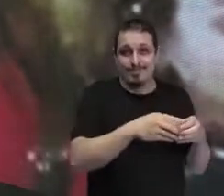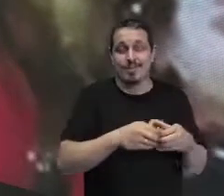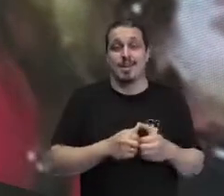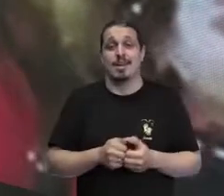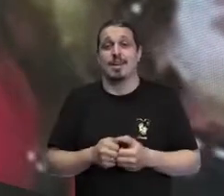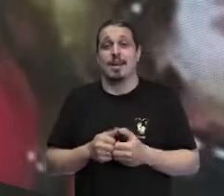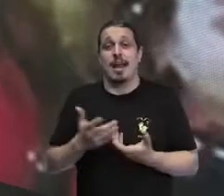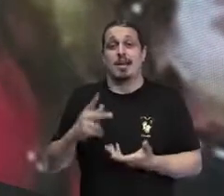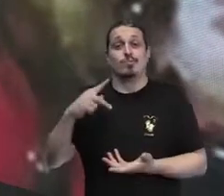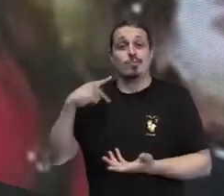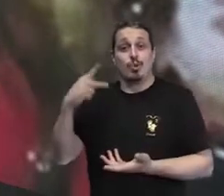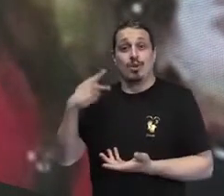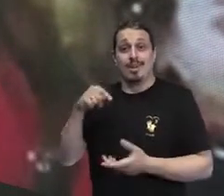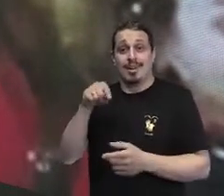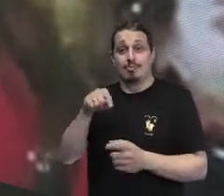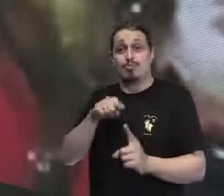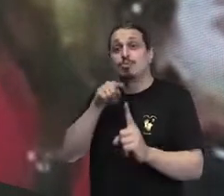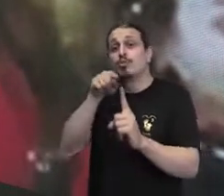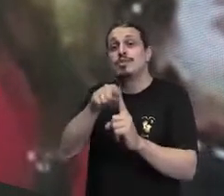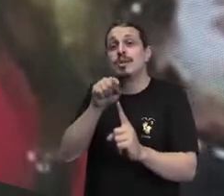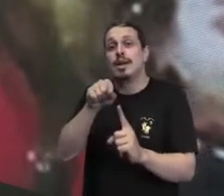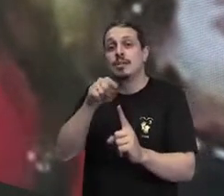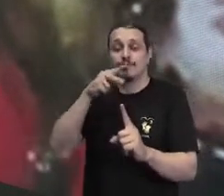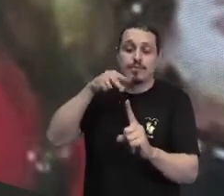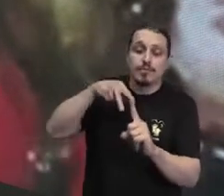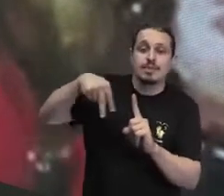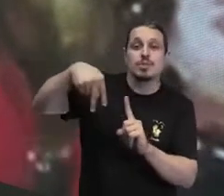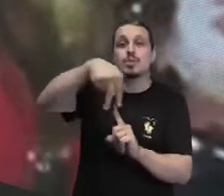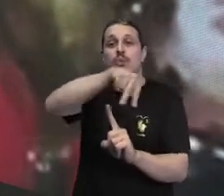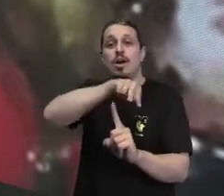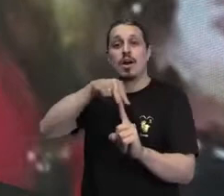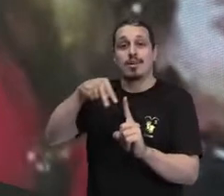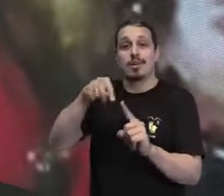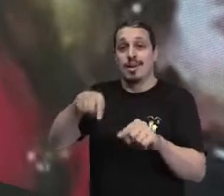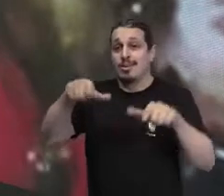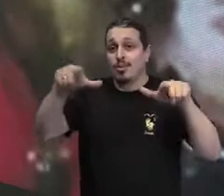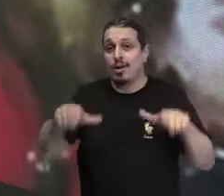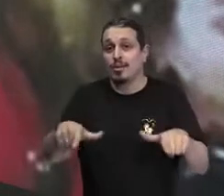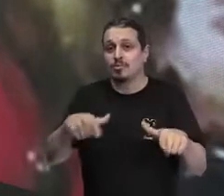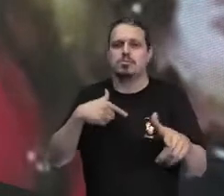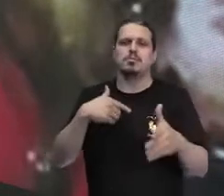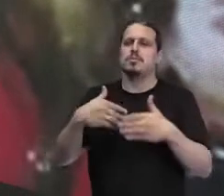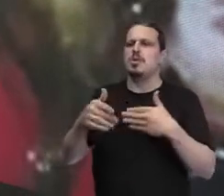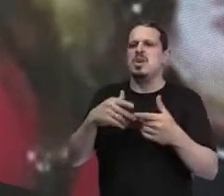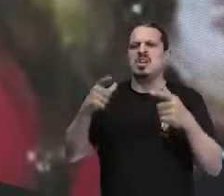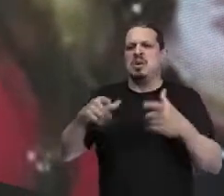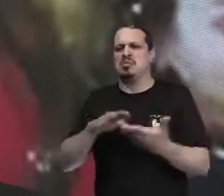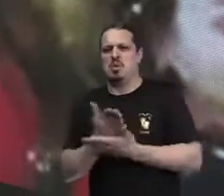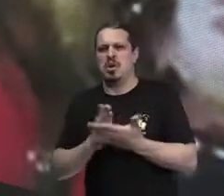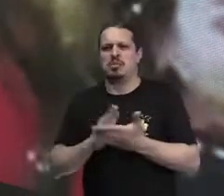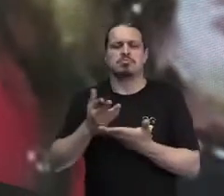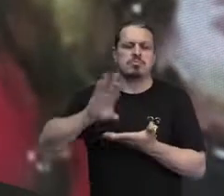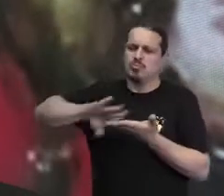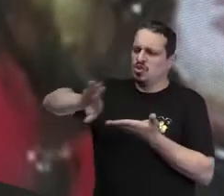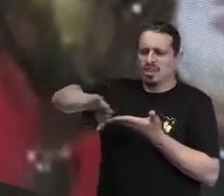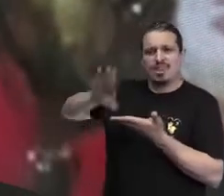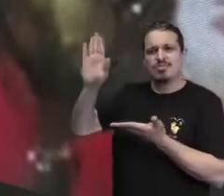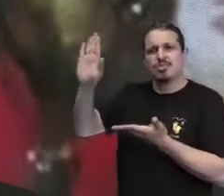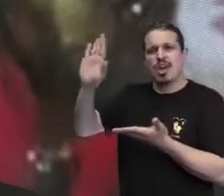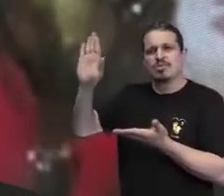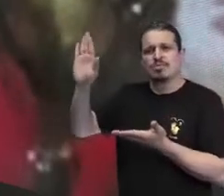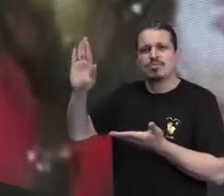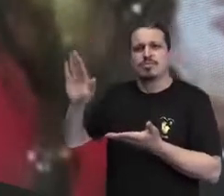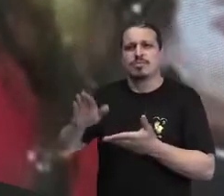filhos existem e que eles têm o direito de ocupar esse espaço público. E os incomodados que se retirem. Porque vai ser assim, a gente não vai